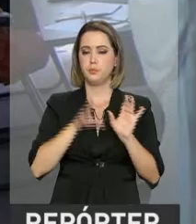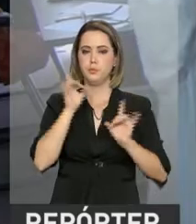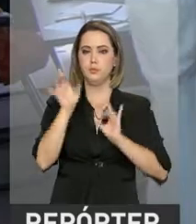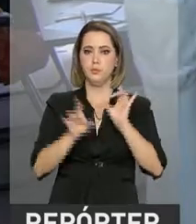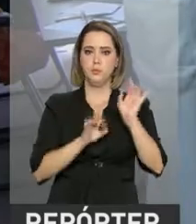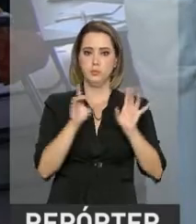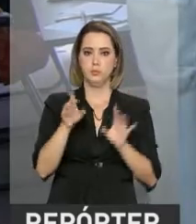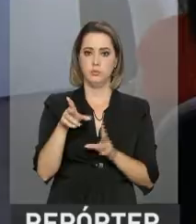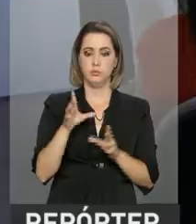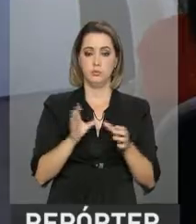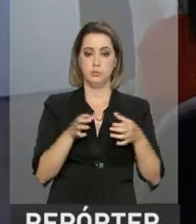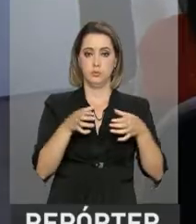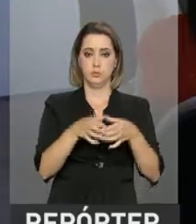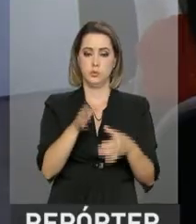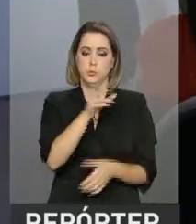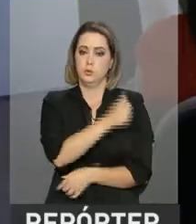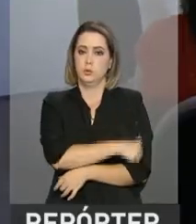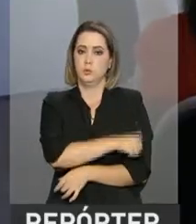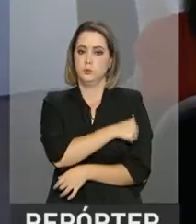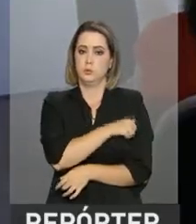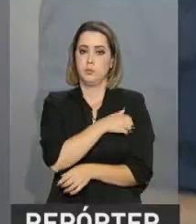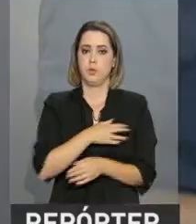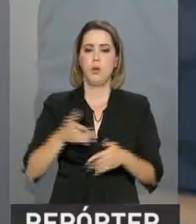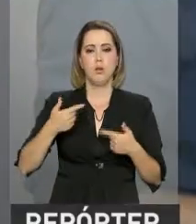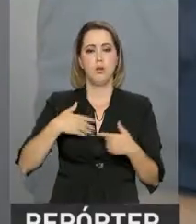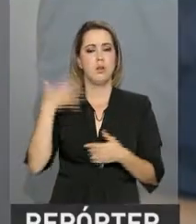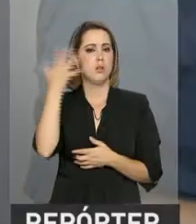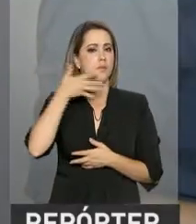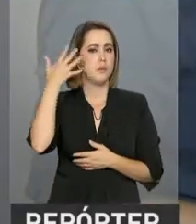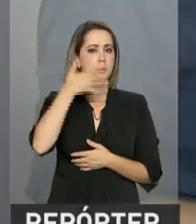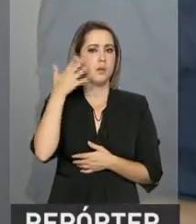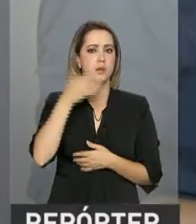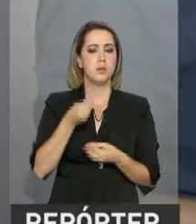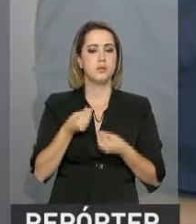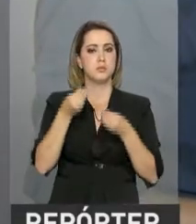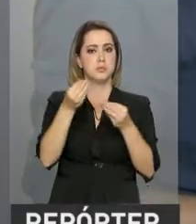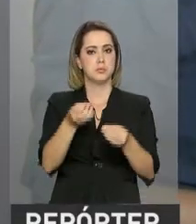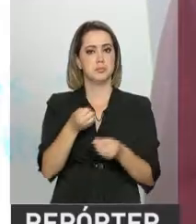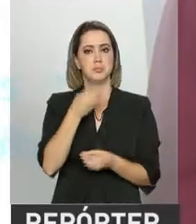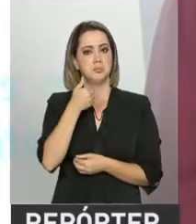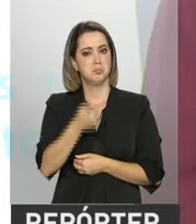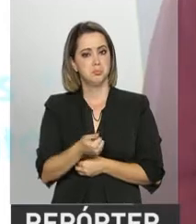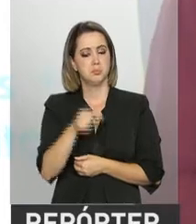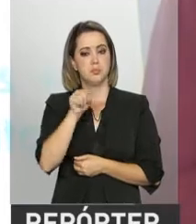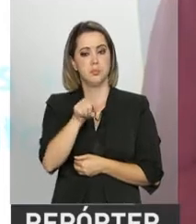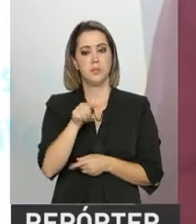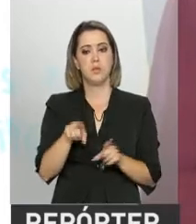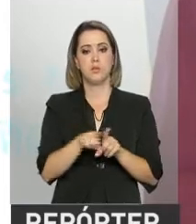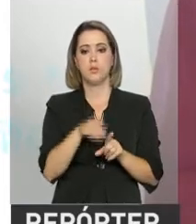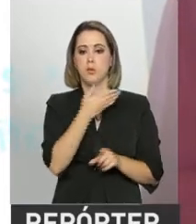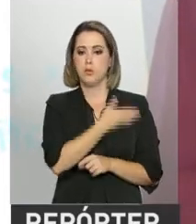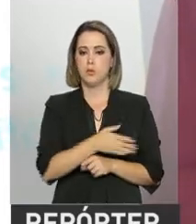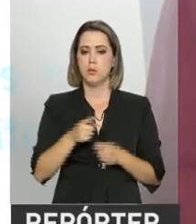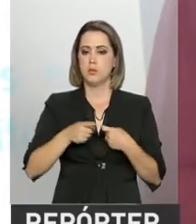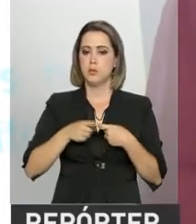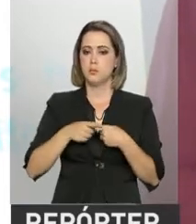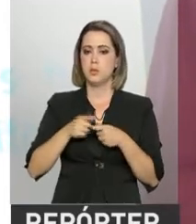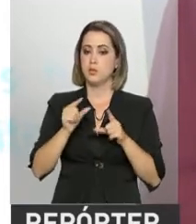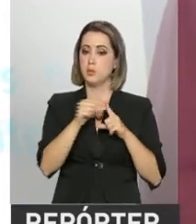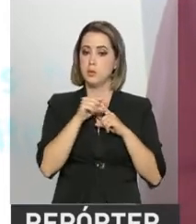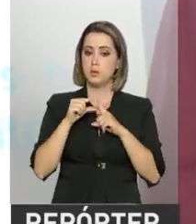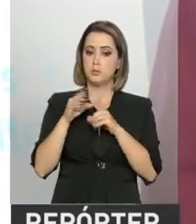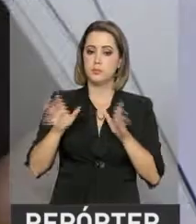unidades federais do rio com palestras e entregas de elogios a profissionais da saúde para esse médico palavras que